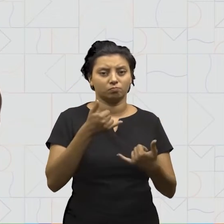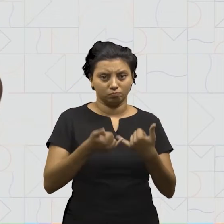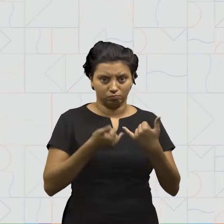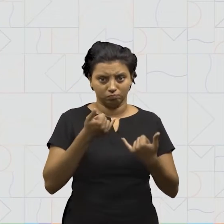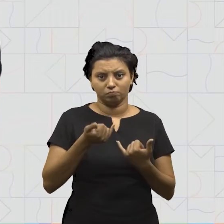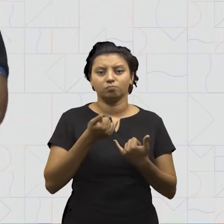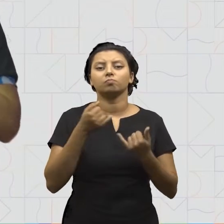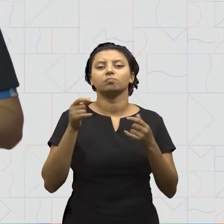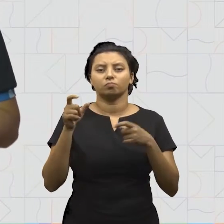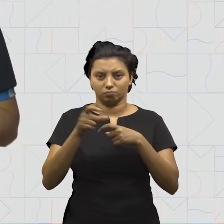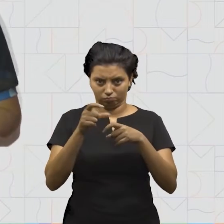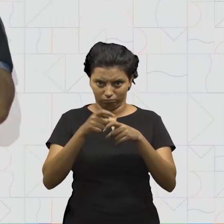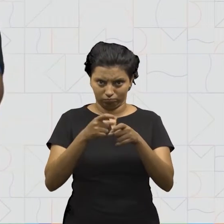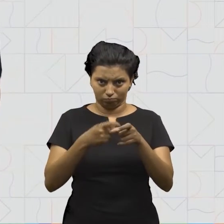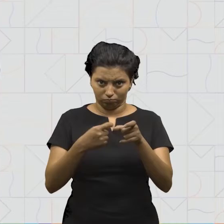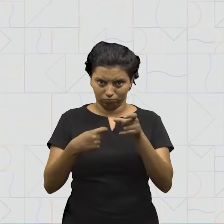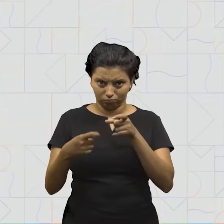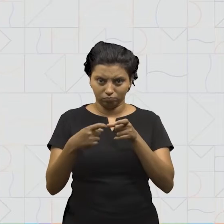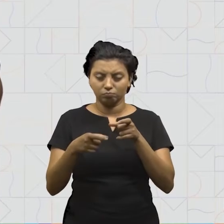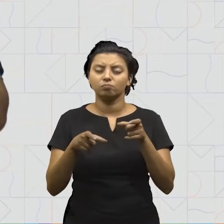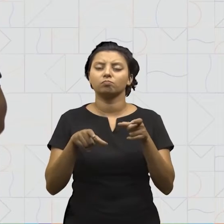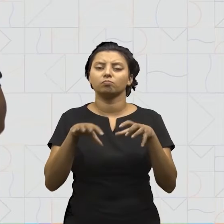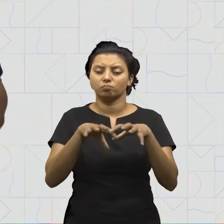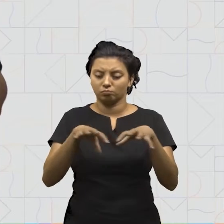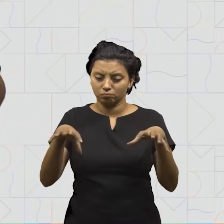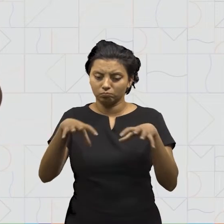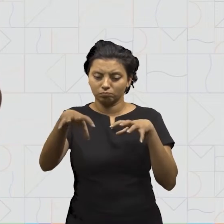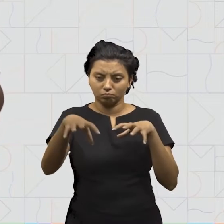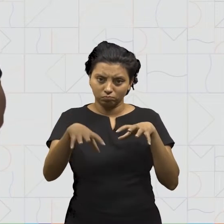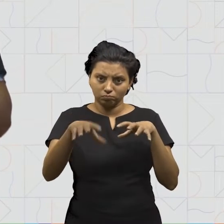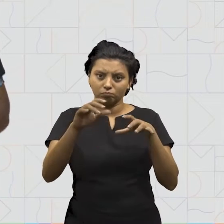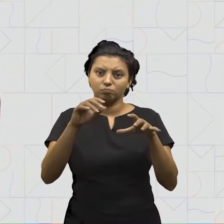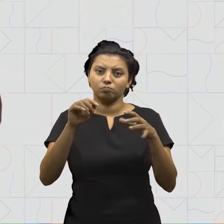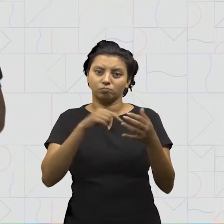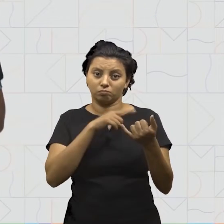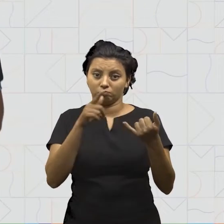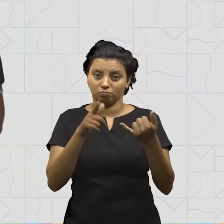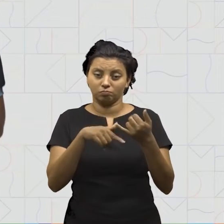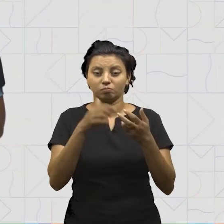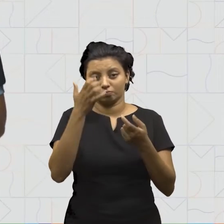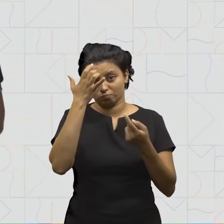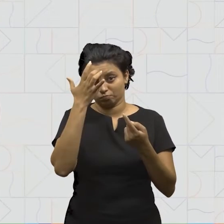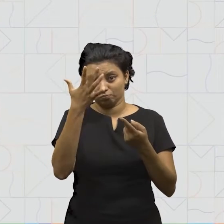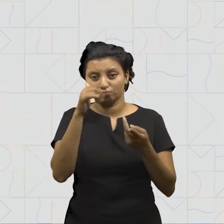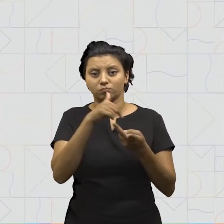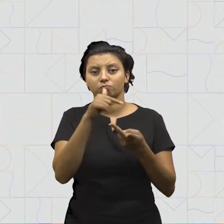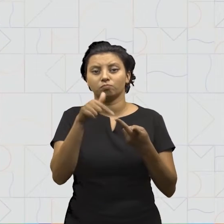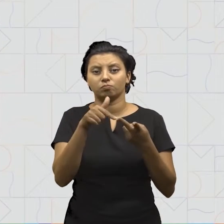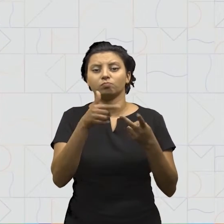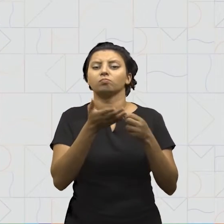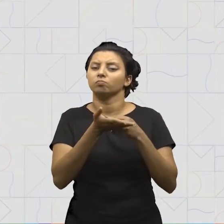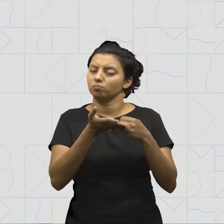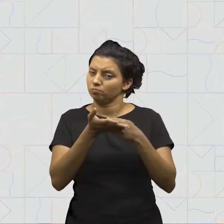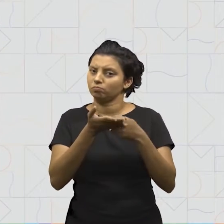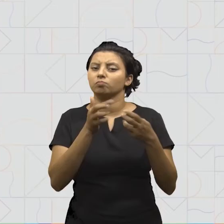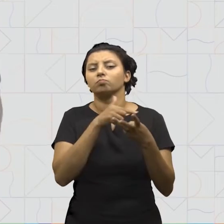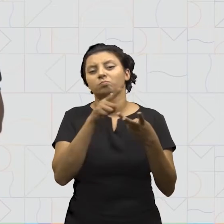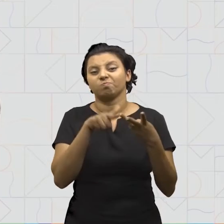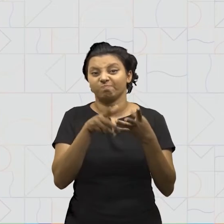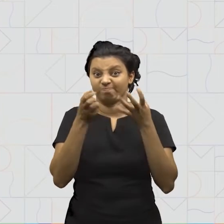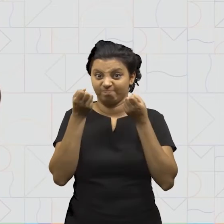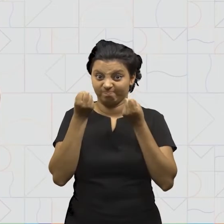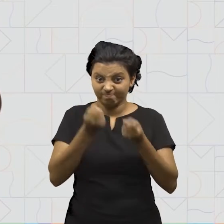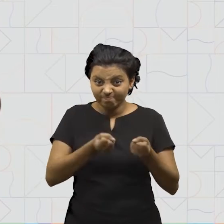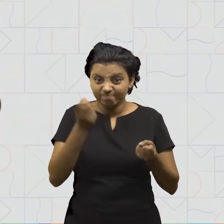jogos de quebra-cabeça. E eles são divididos em 3 níveis: o nível fácil, o nível intermediário